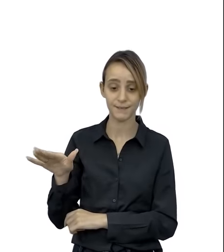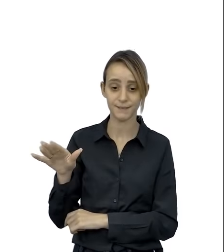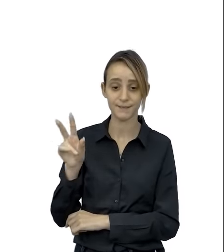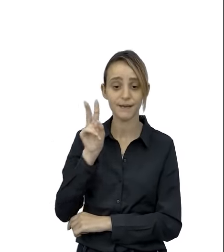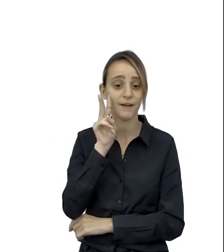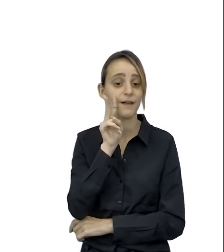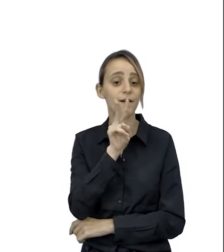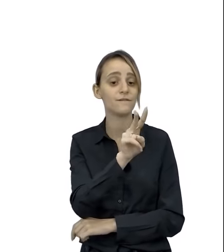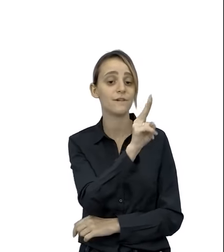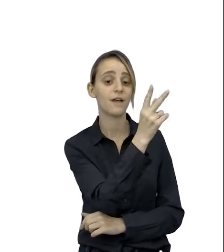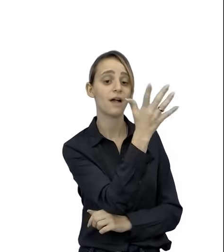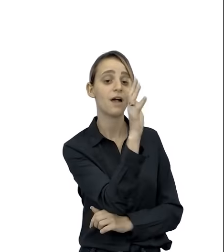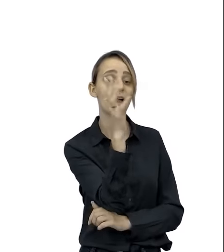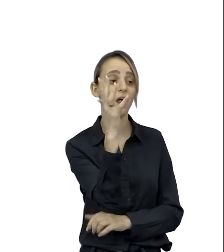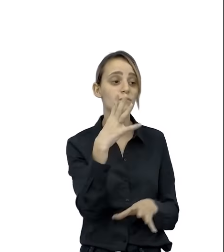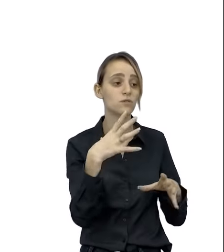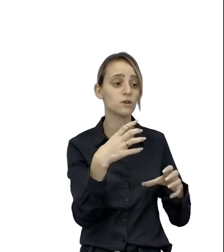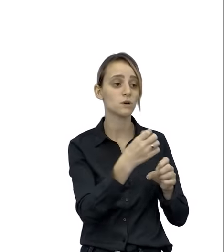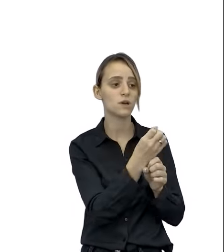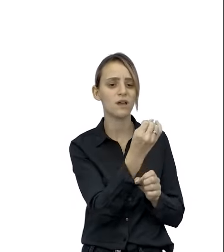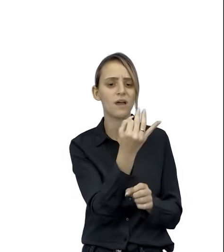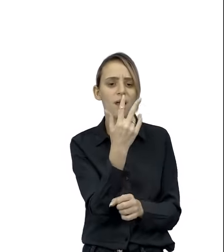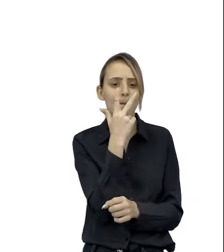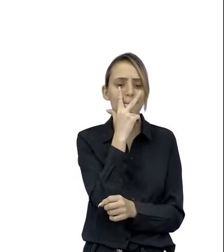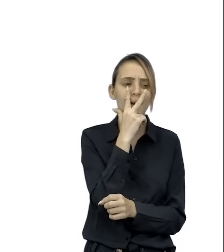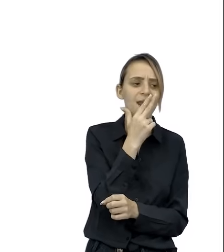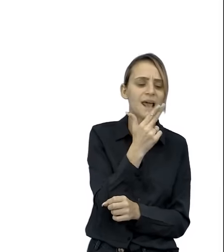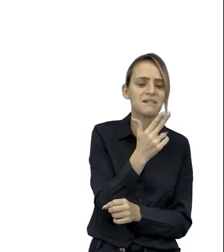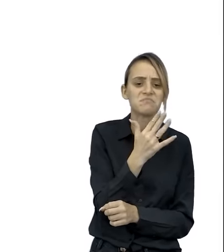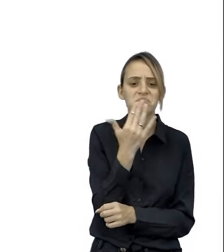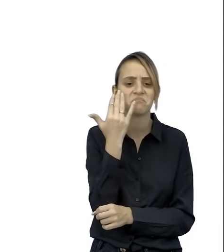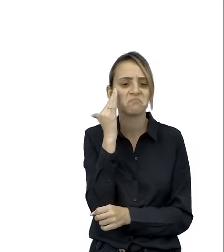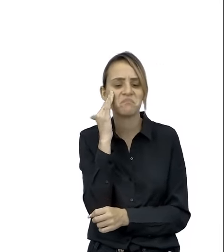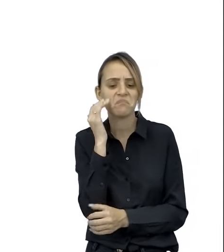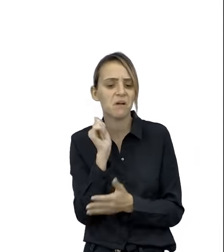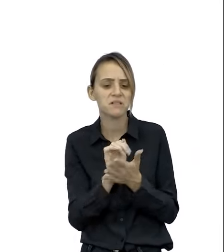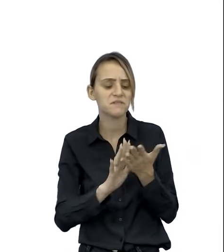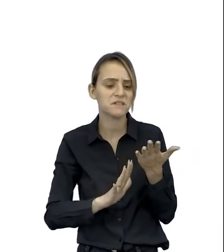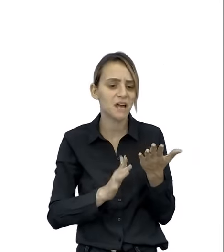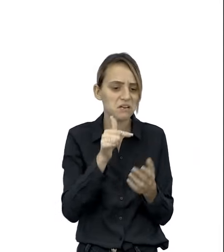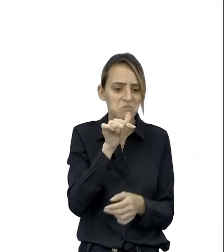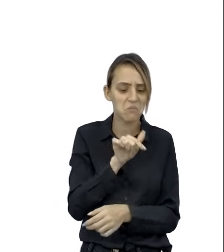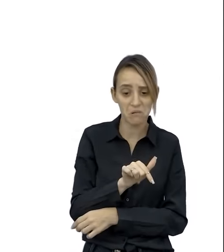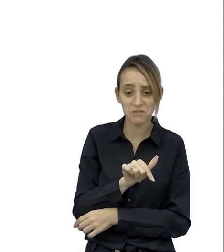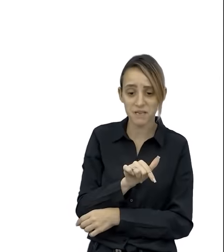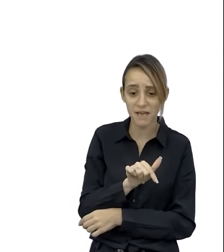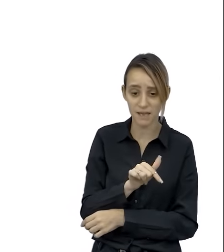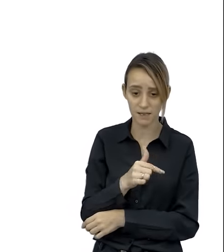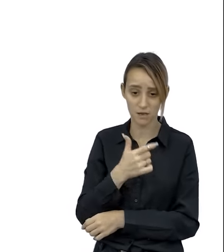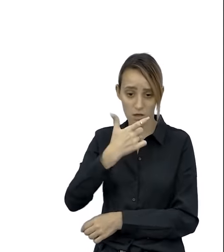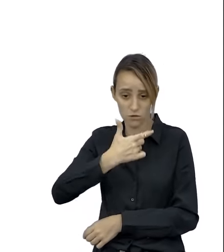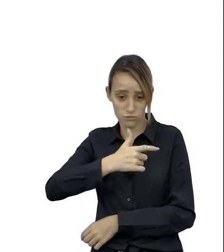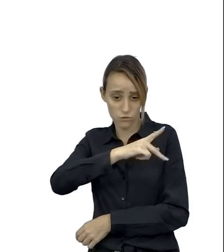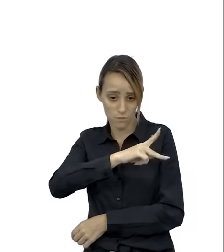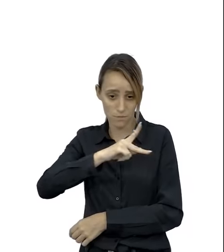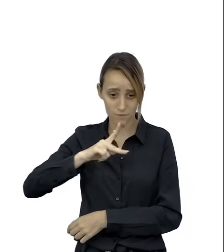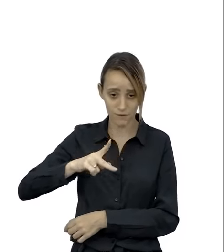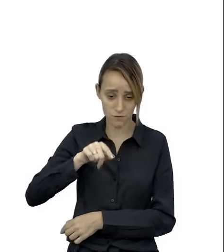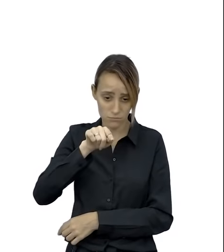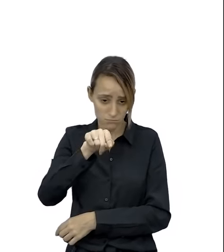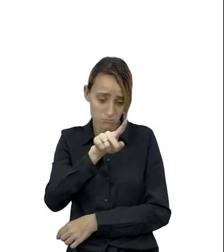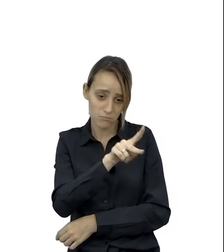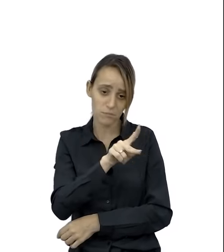essa quantidade de árvores, pode ser que ela se perca na atividade. E nós, enquanto professores,